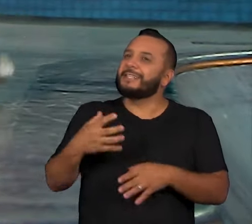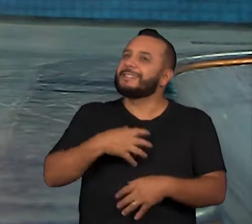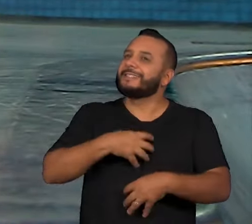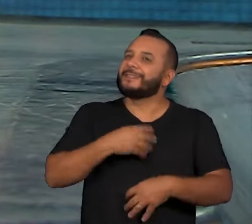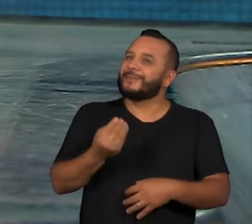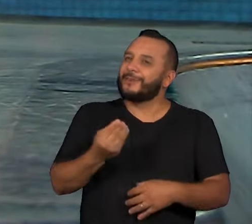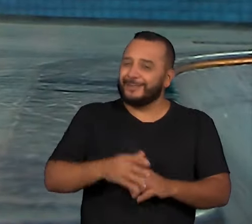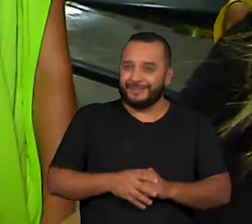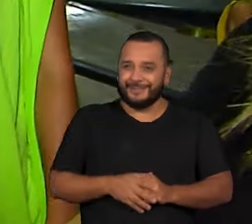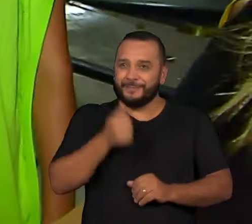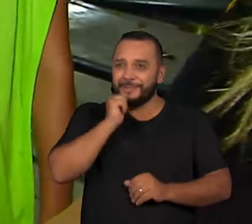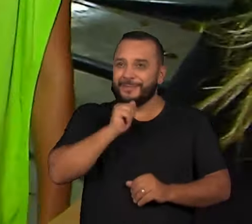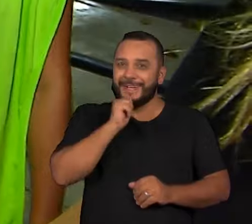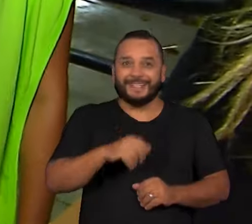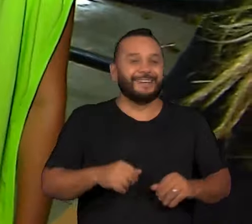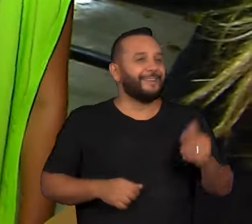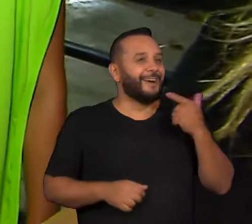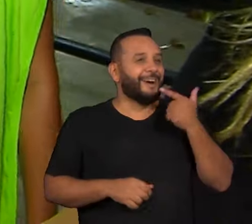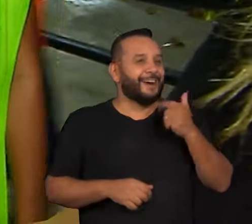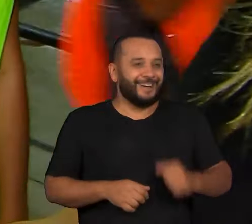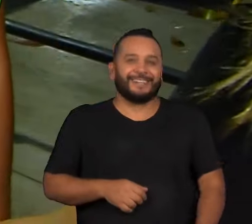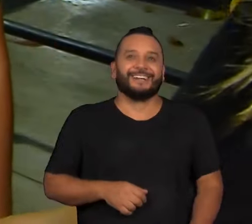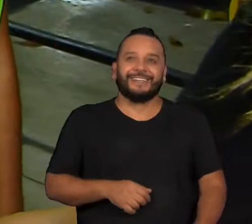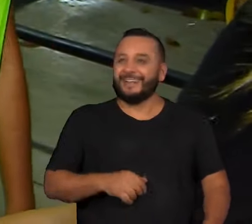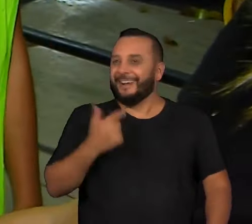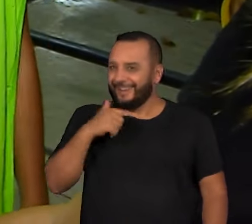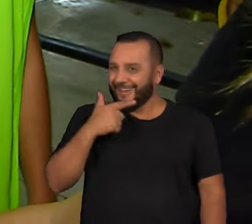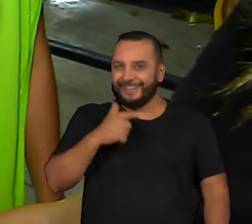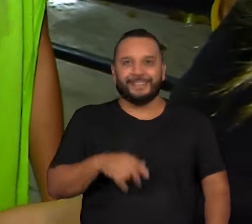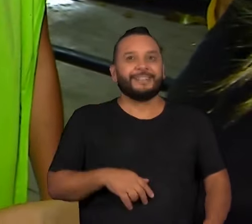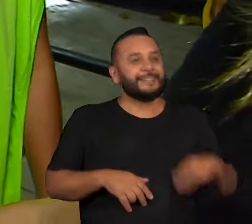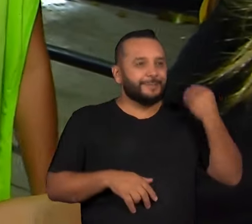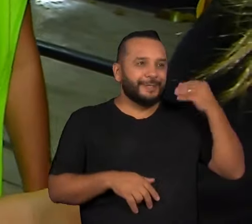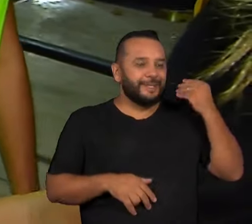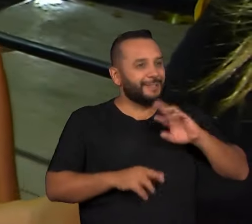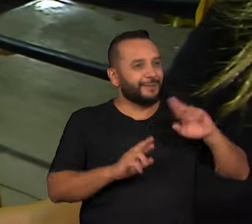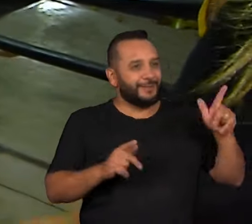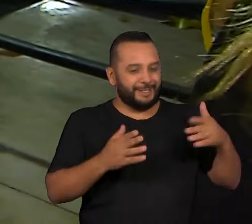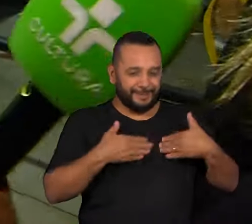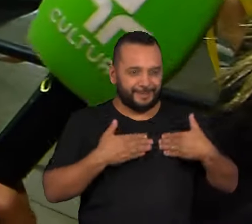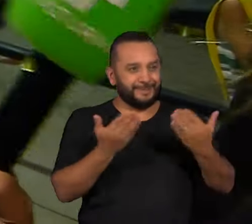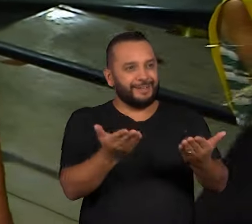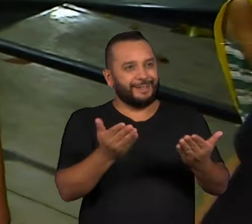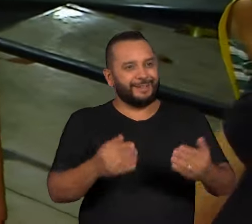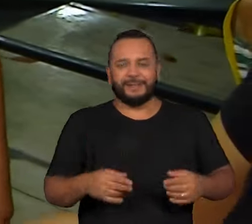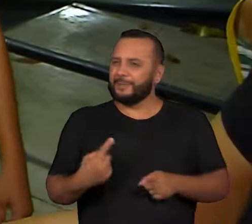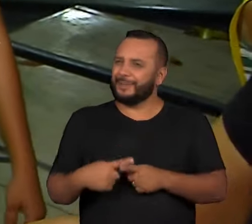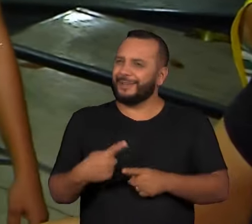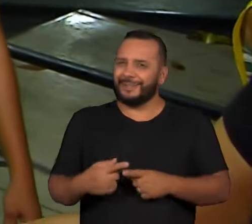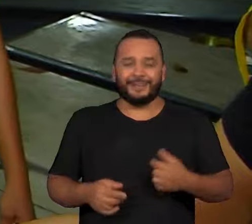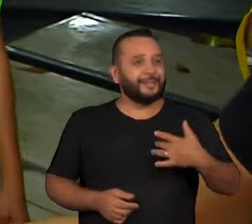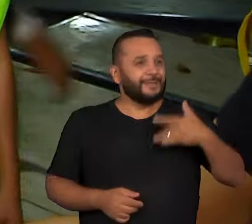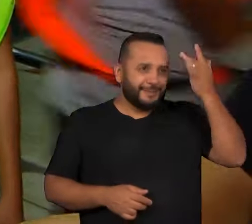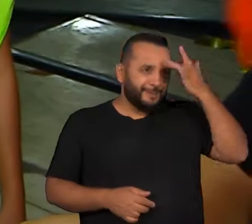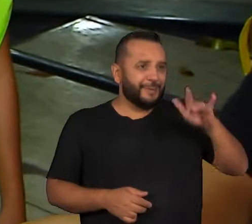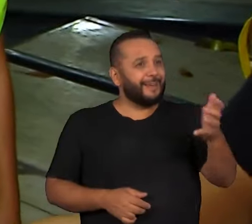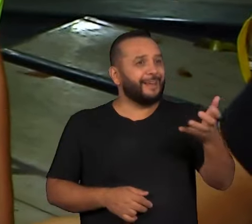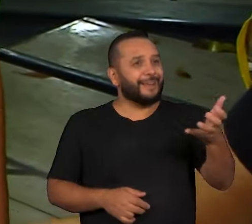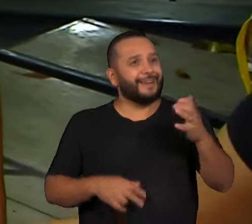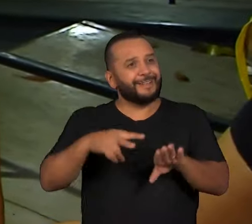uma experiência. Foi engraçado? Foi uma experiência diferente pra mim e pra ela. Por quê que foi? Porque eu não sabia que ela ia querer